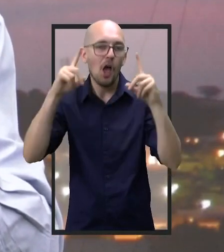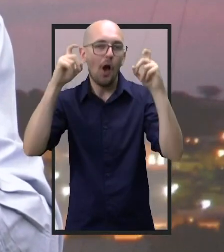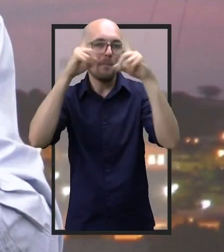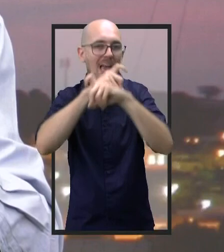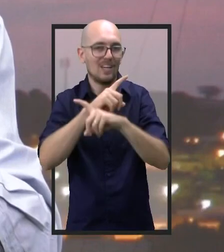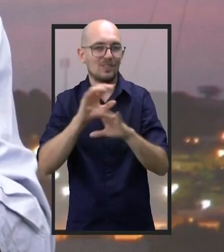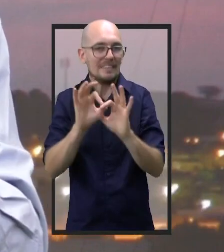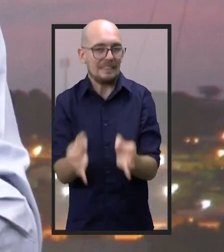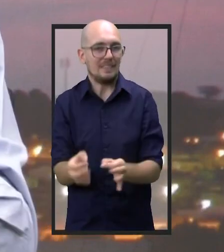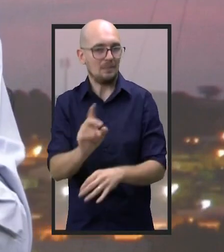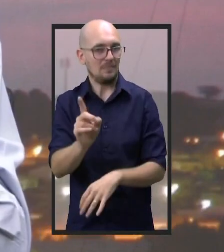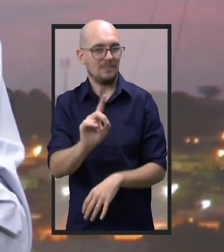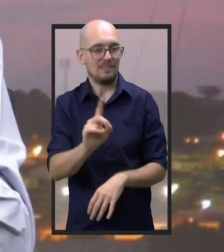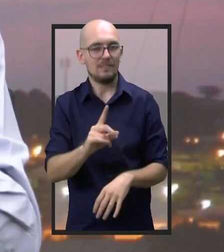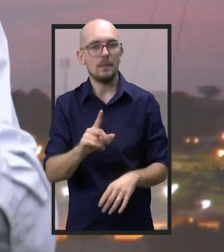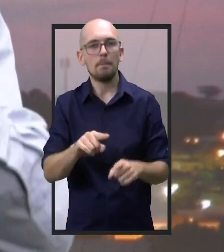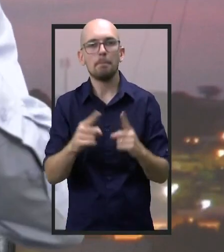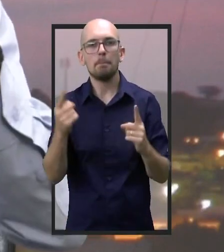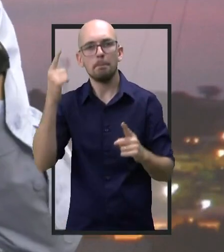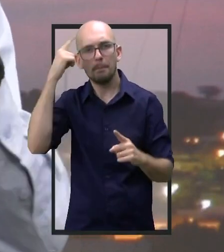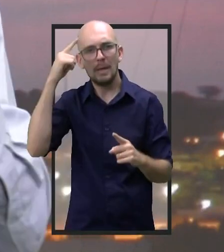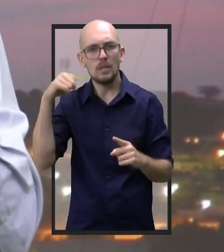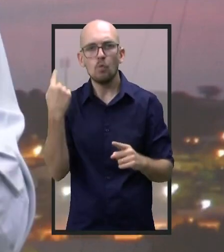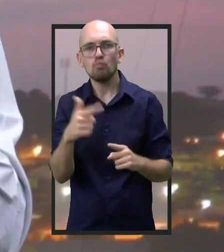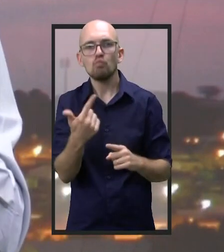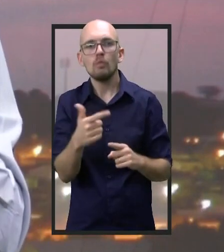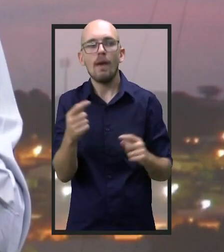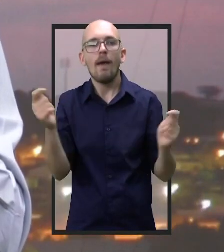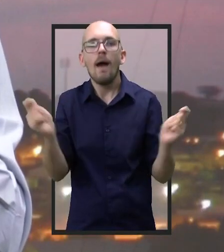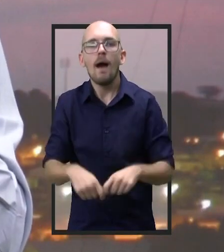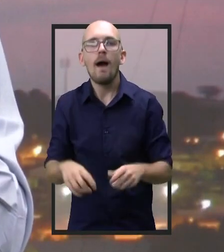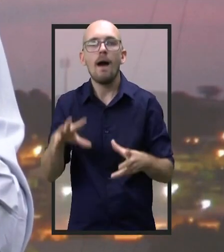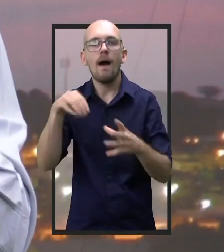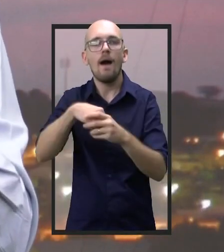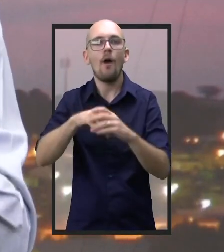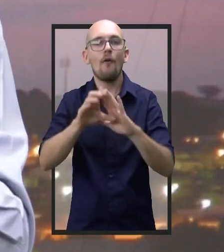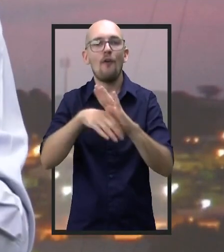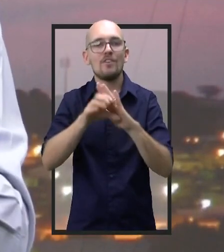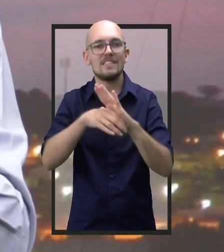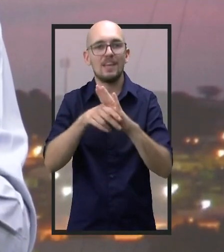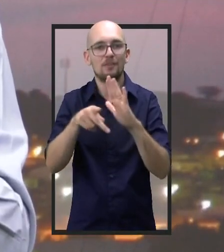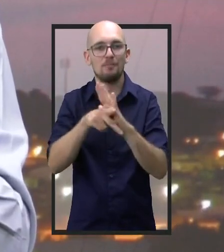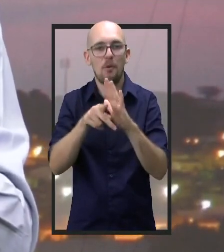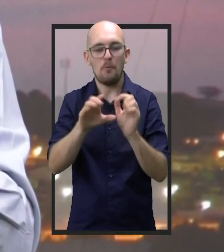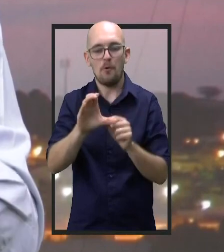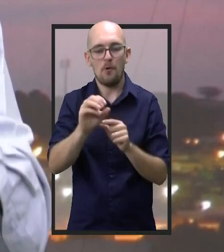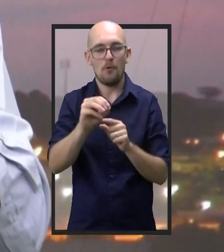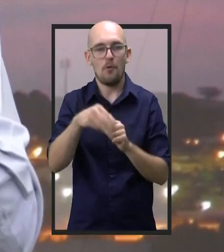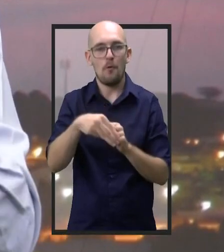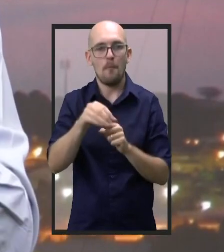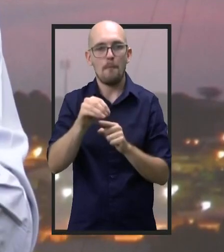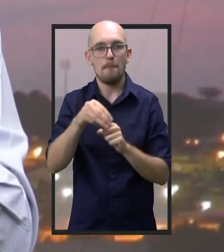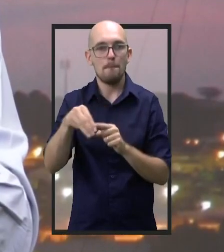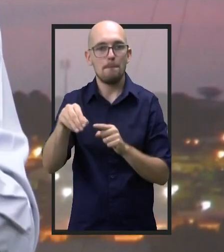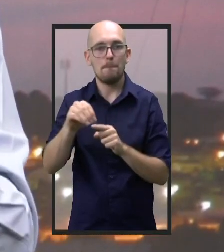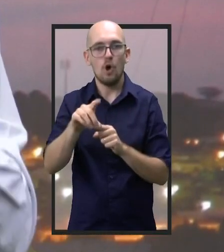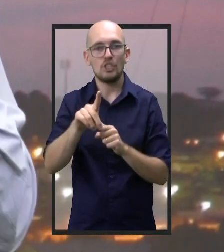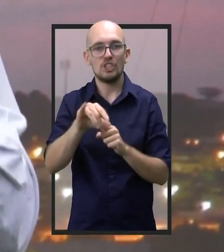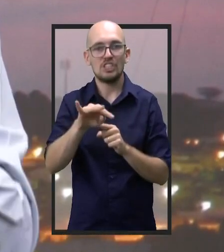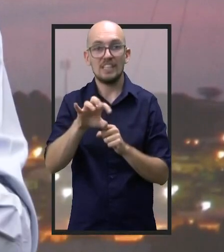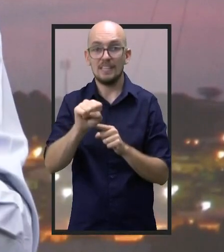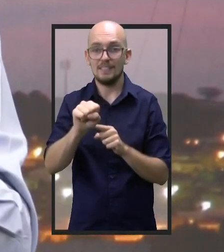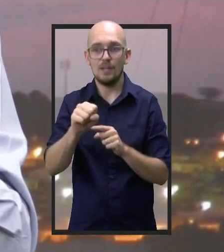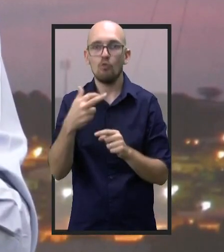essa imagem de nós não termos a capacidade dentro desse conceito de produção de commodities, nenhum ente